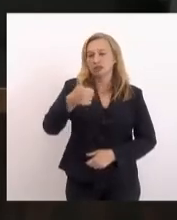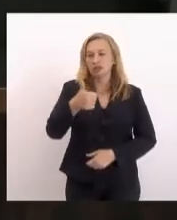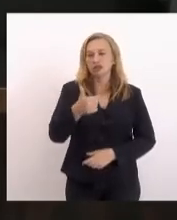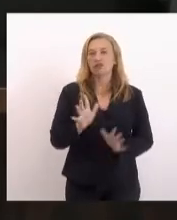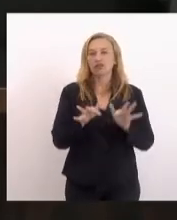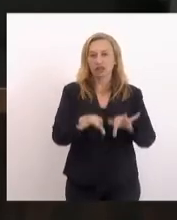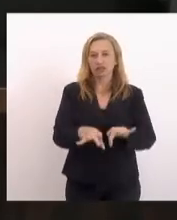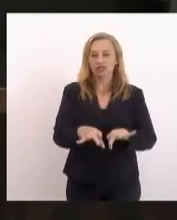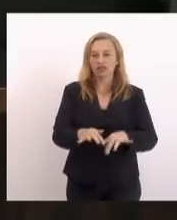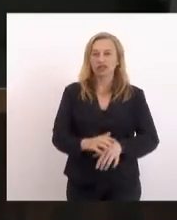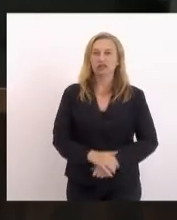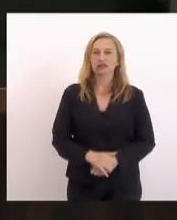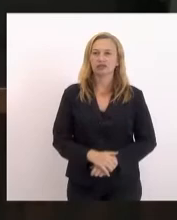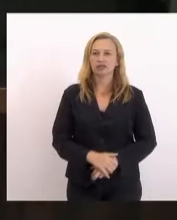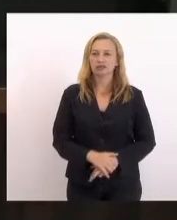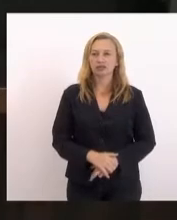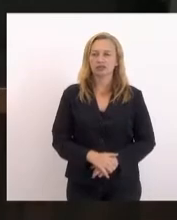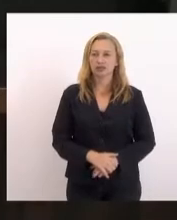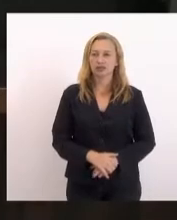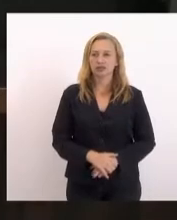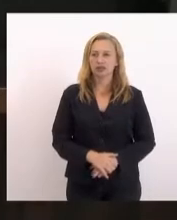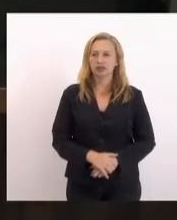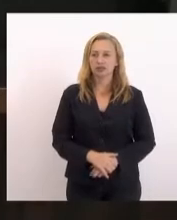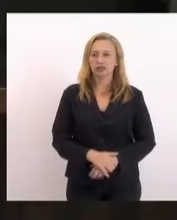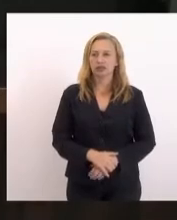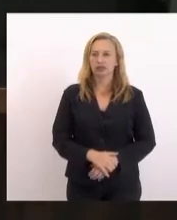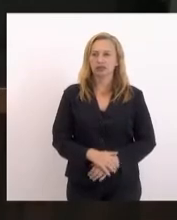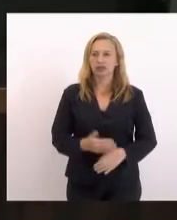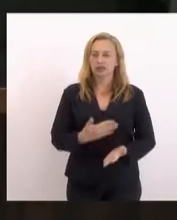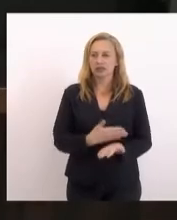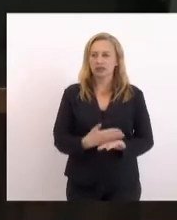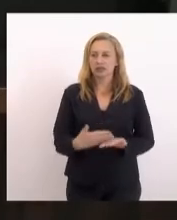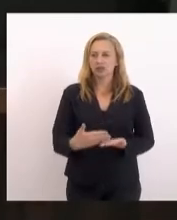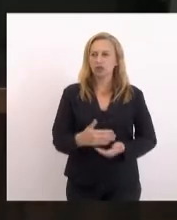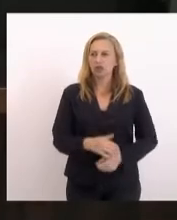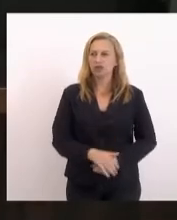encerrada a sessão de abertura, a sessão solene.